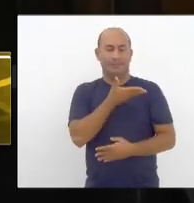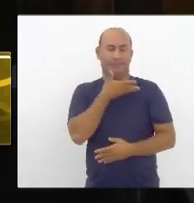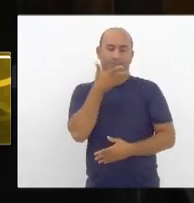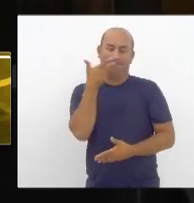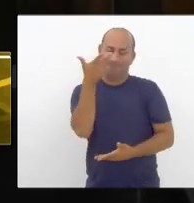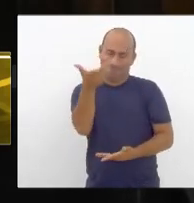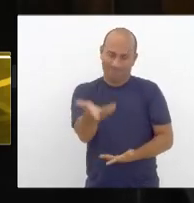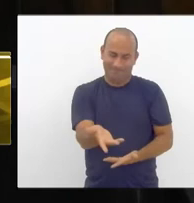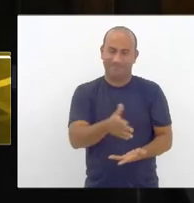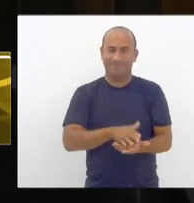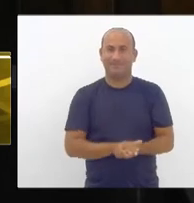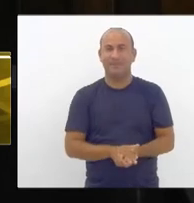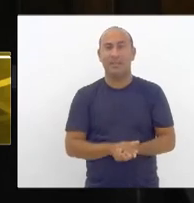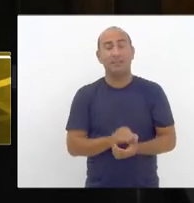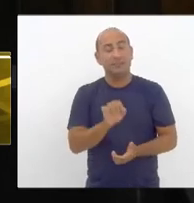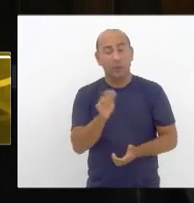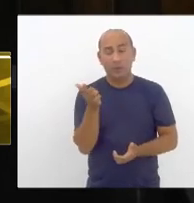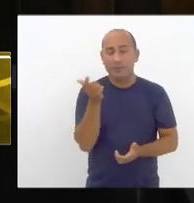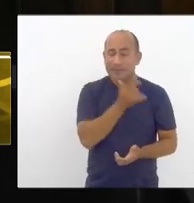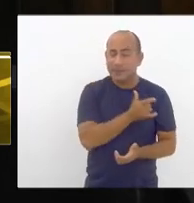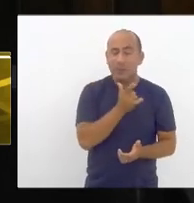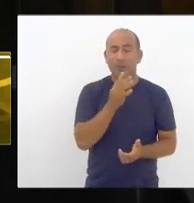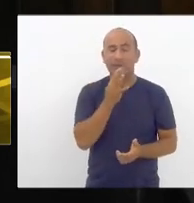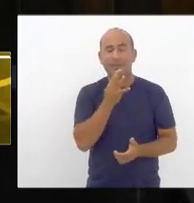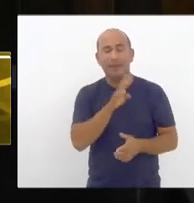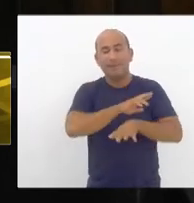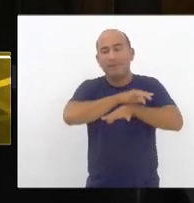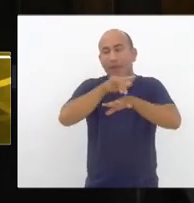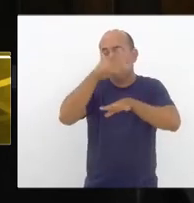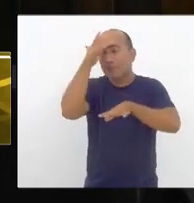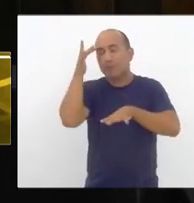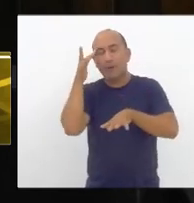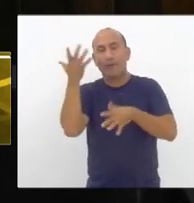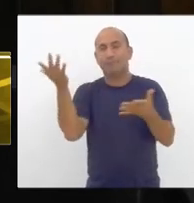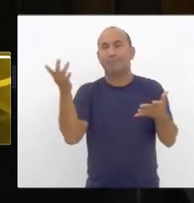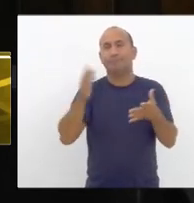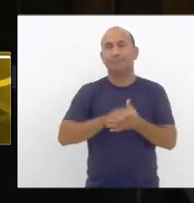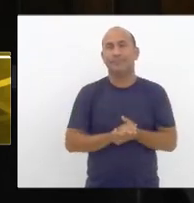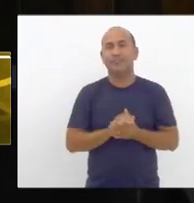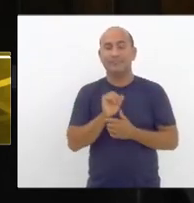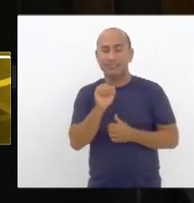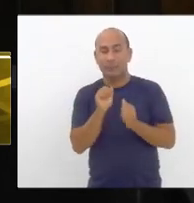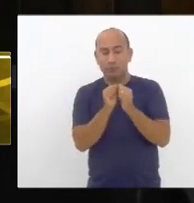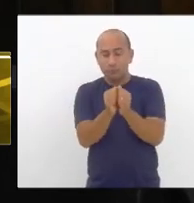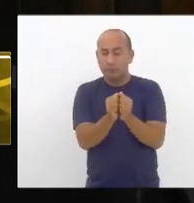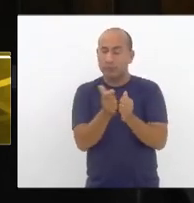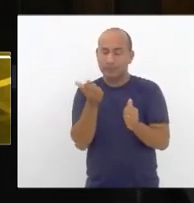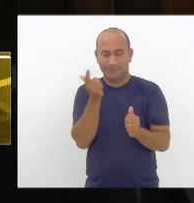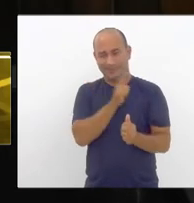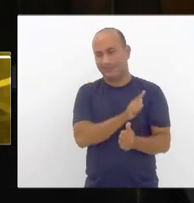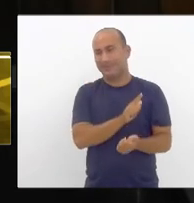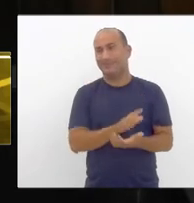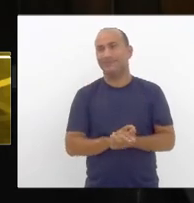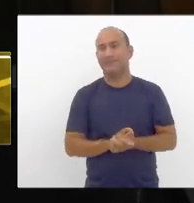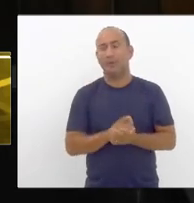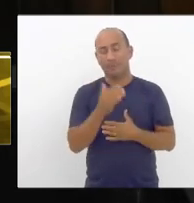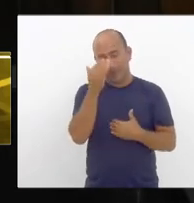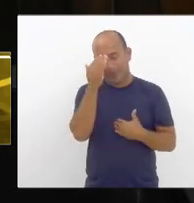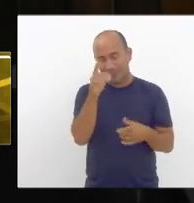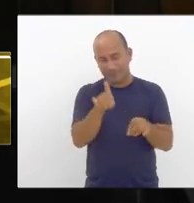se eu conseguir conhecer tanta gente eu não teria sido nem a metade se ele não tivesse do meu lado também obrigado amigo